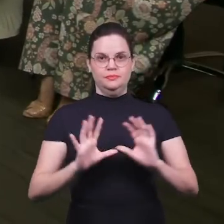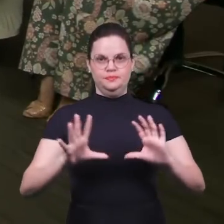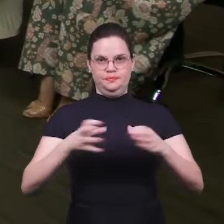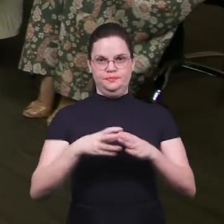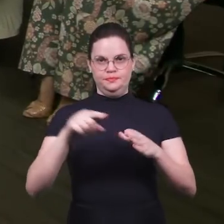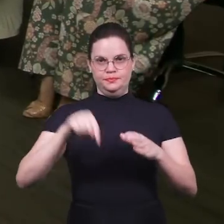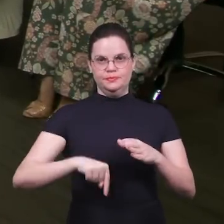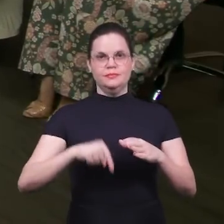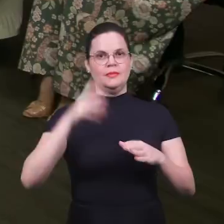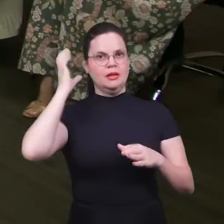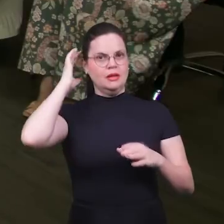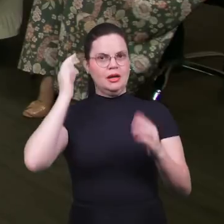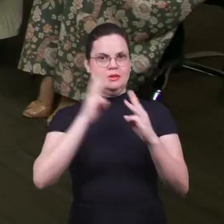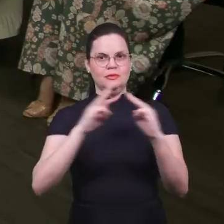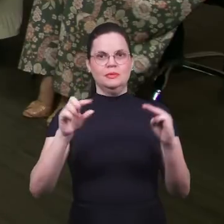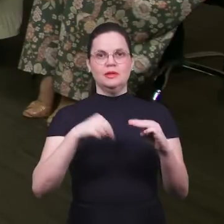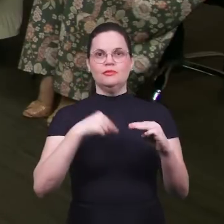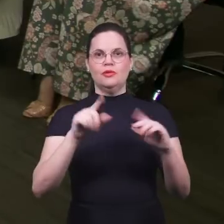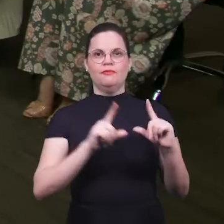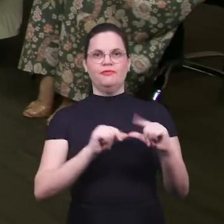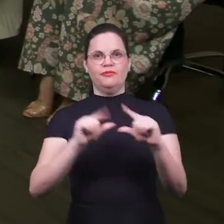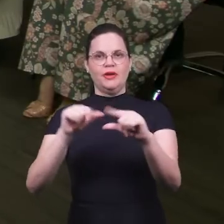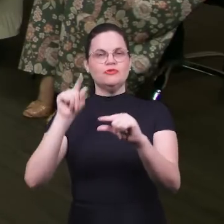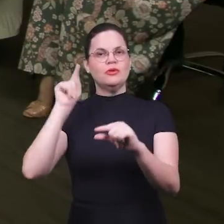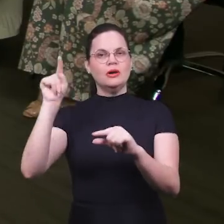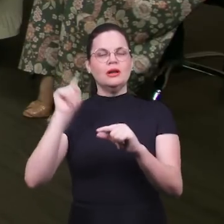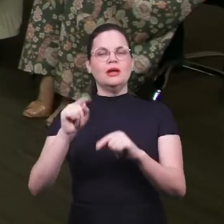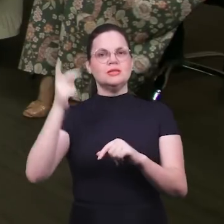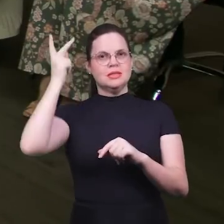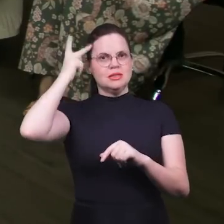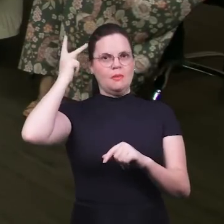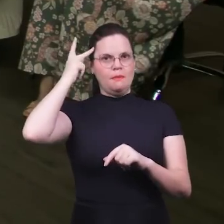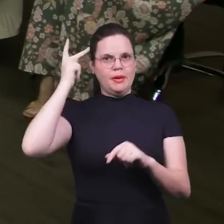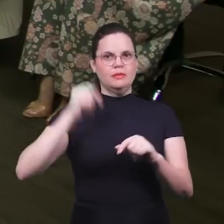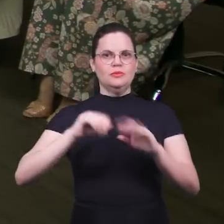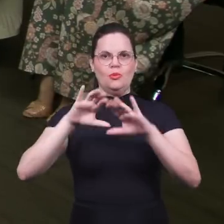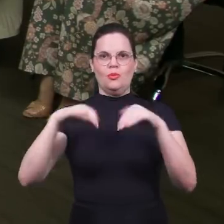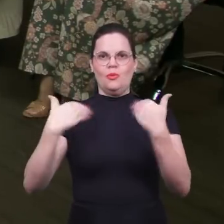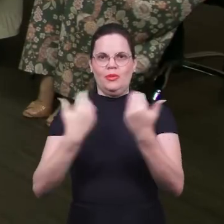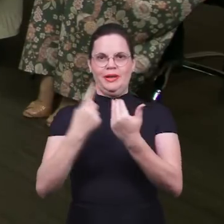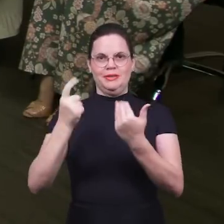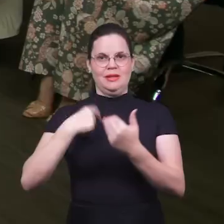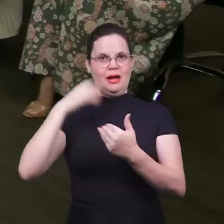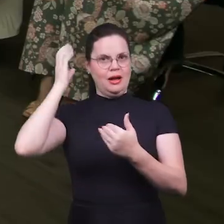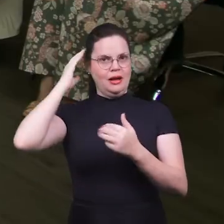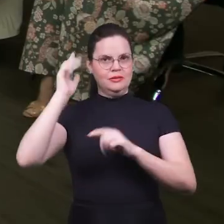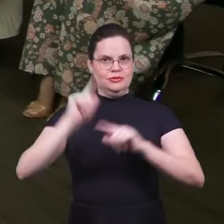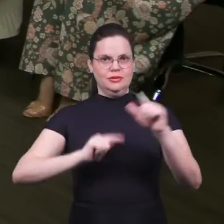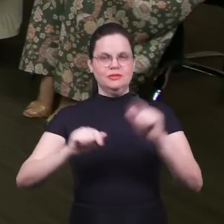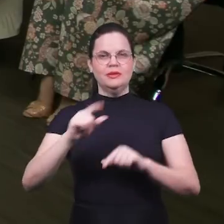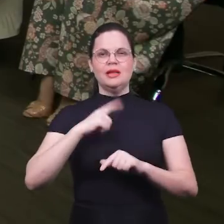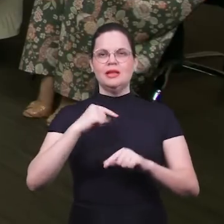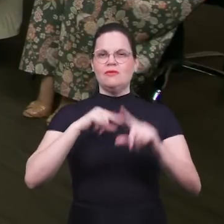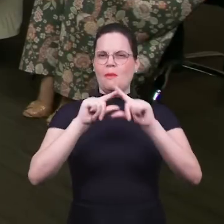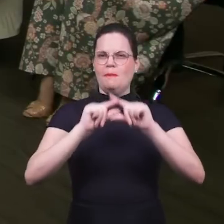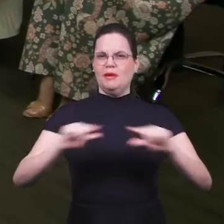da rádio aqui, nós somos a São Paulo, um congresso de rádio e televisão, e tivemos num painel, e eu achei muito interessante uma frase que foi